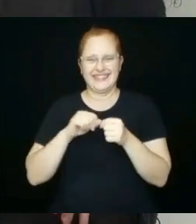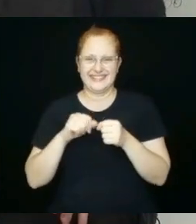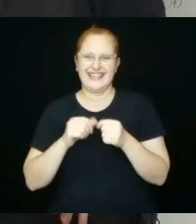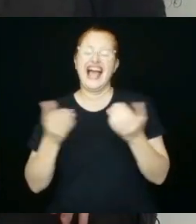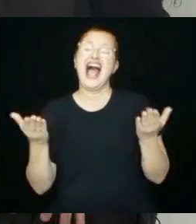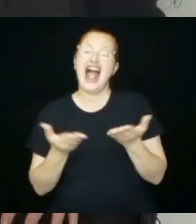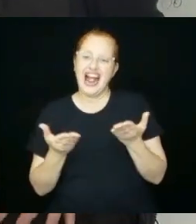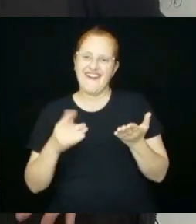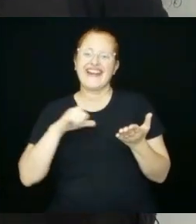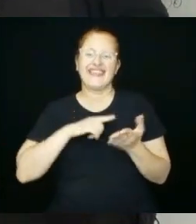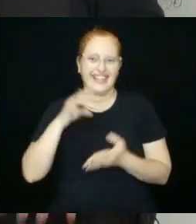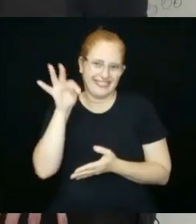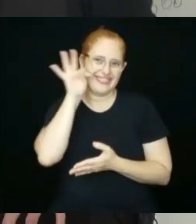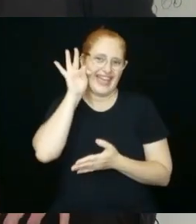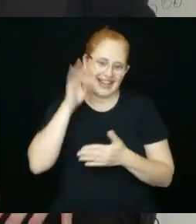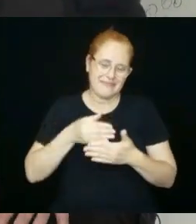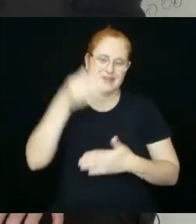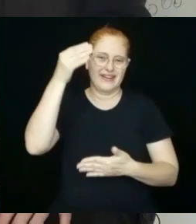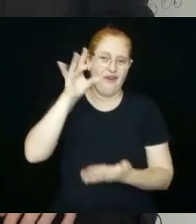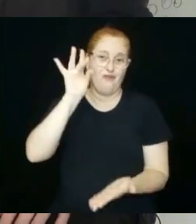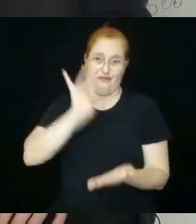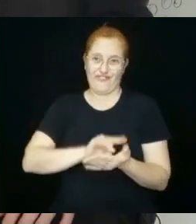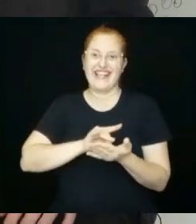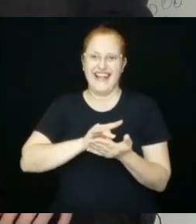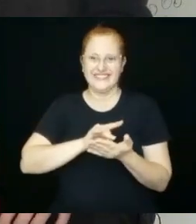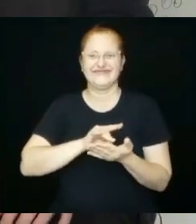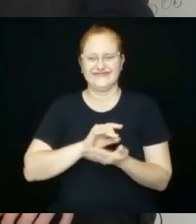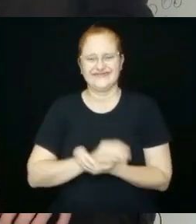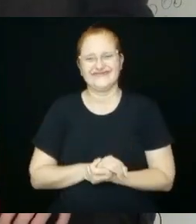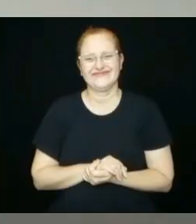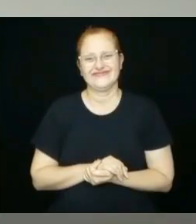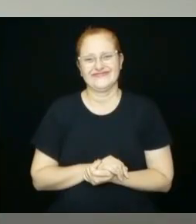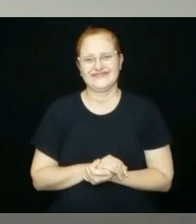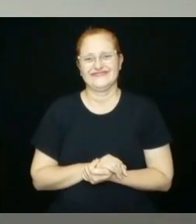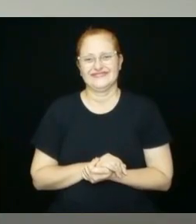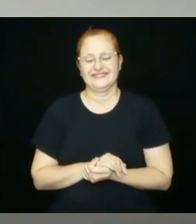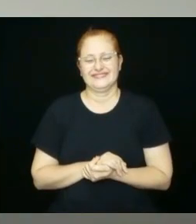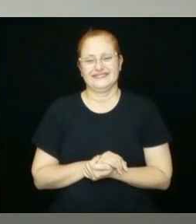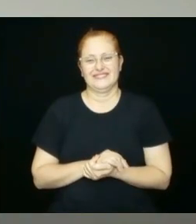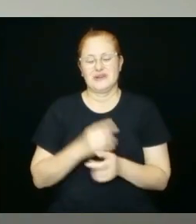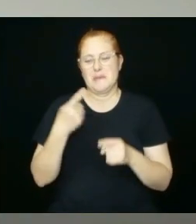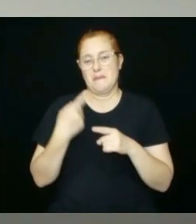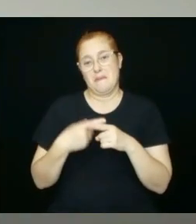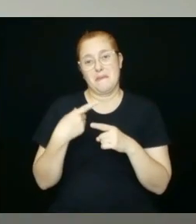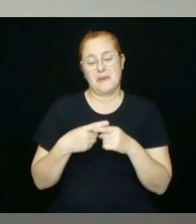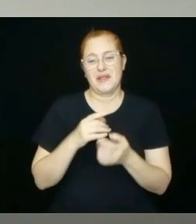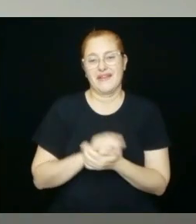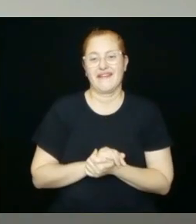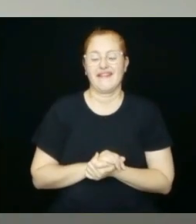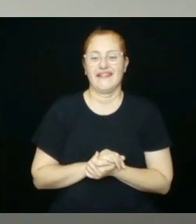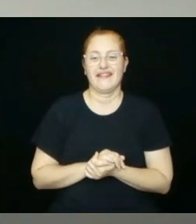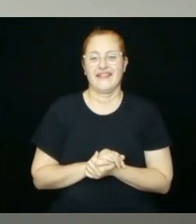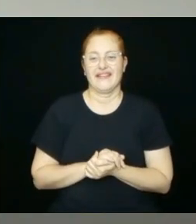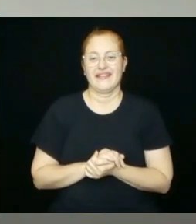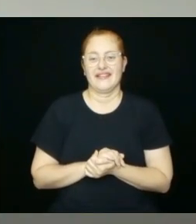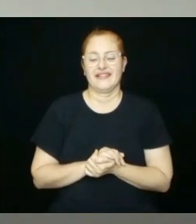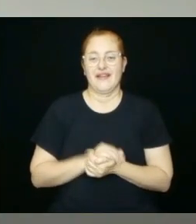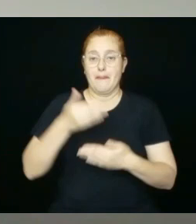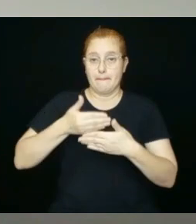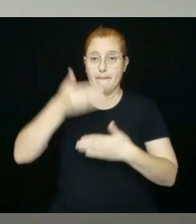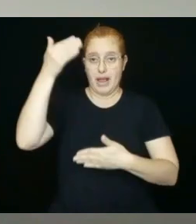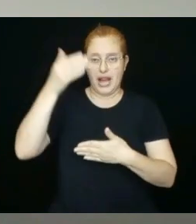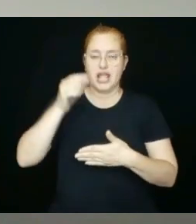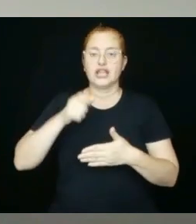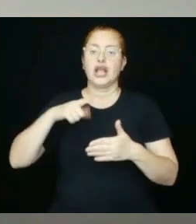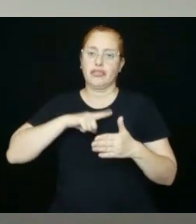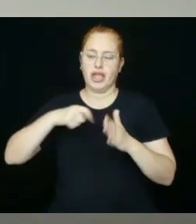parede. Agora sim, oficialmente. Que é a questão da parede, além